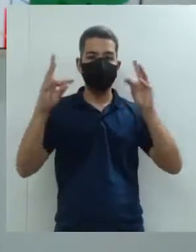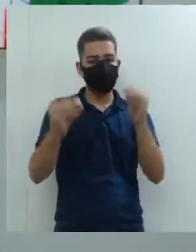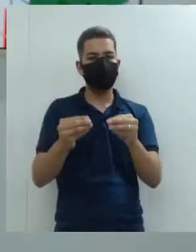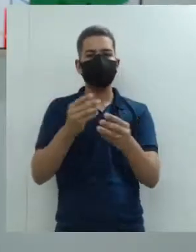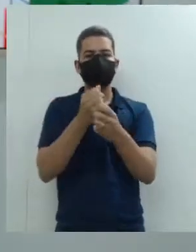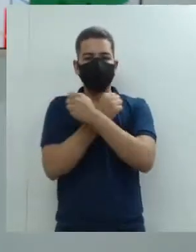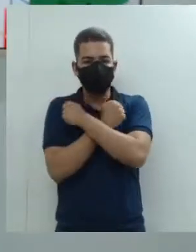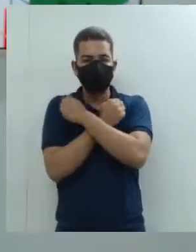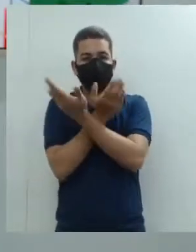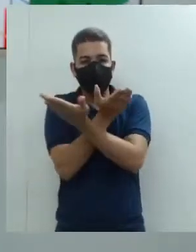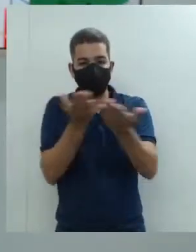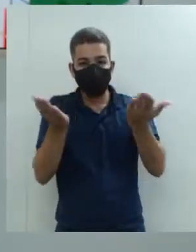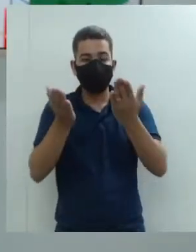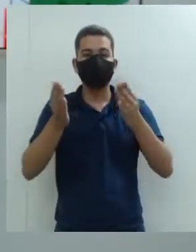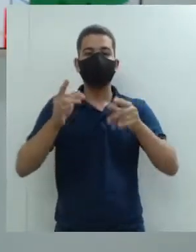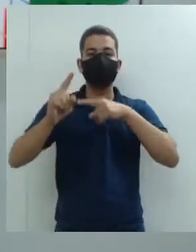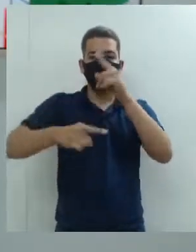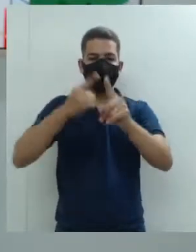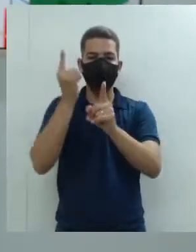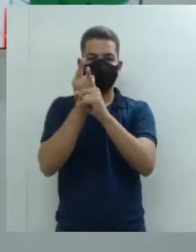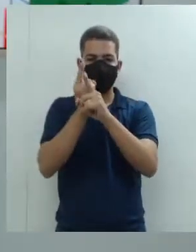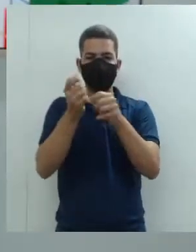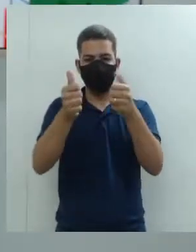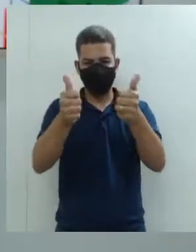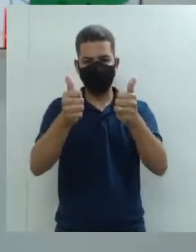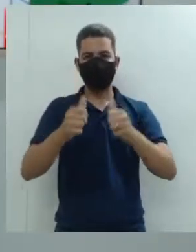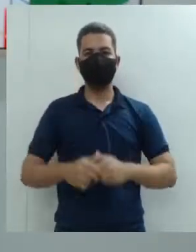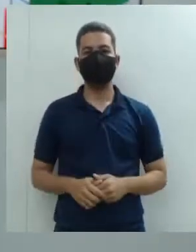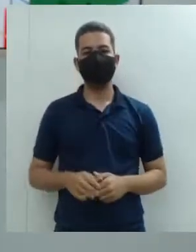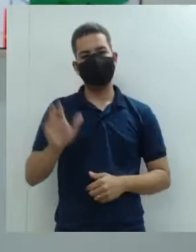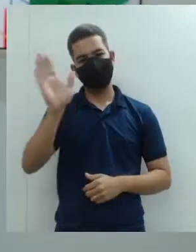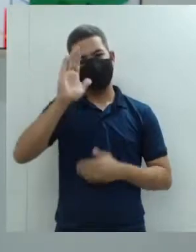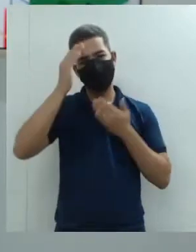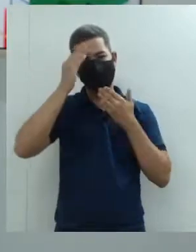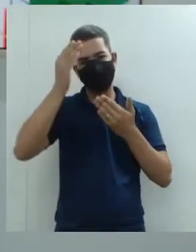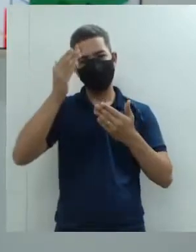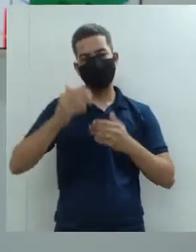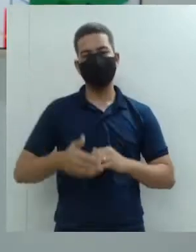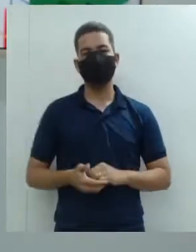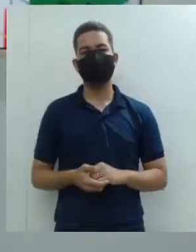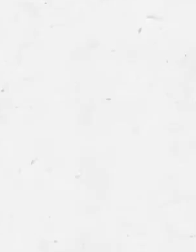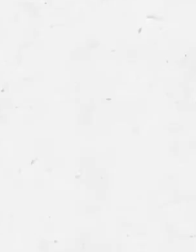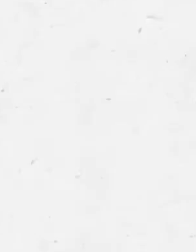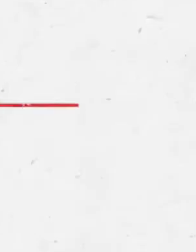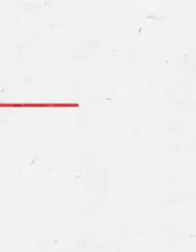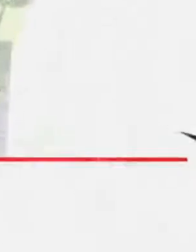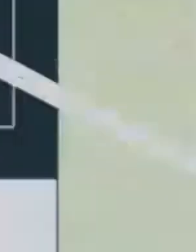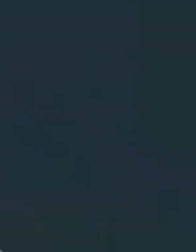aqui um abraço para vocês e a gente se encontra aí numa próxima aula. Valeu, galera. Tchau, tchau.